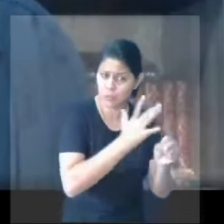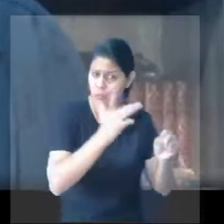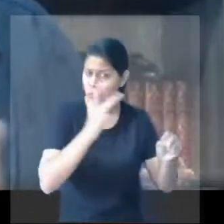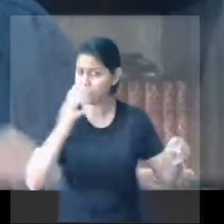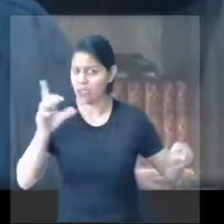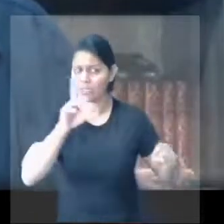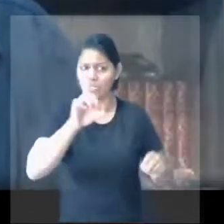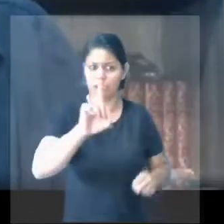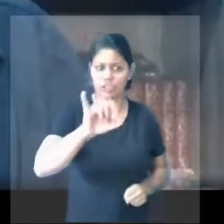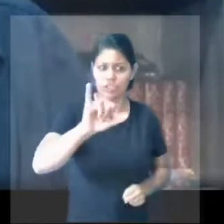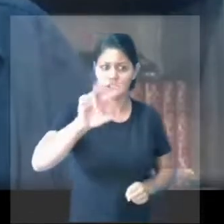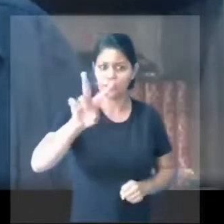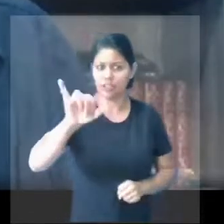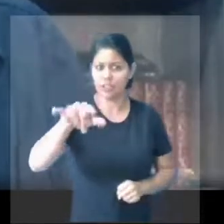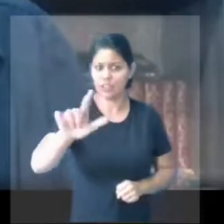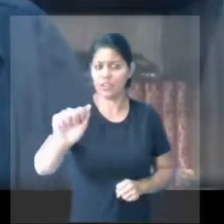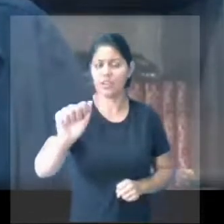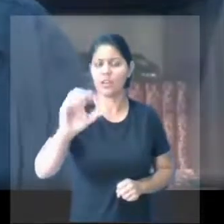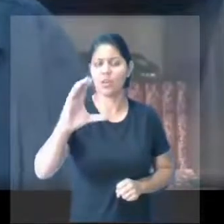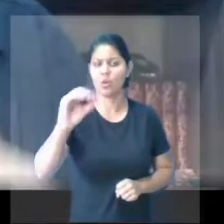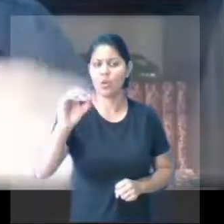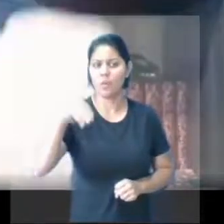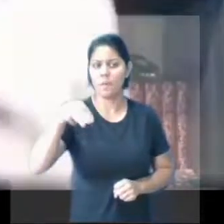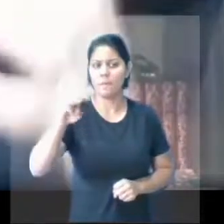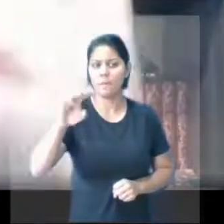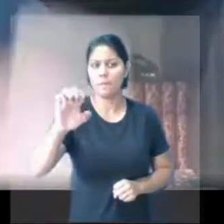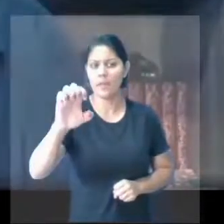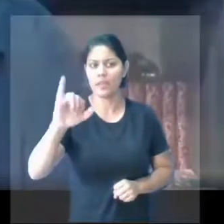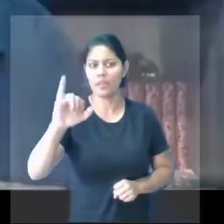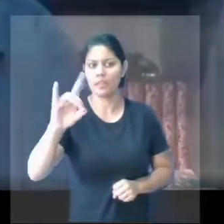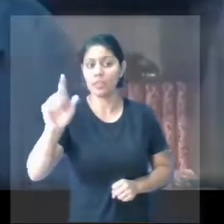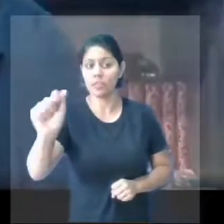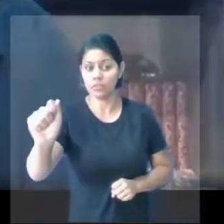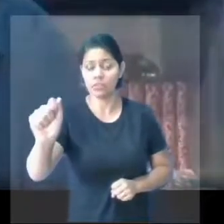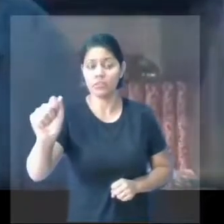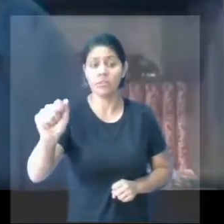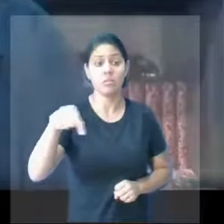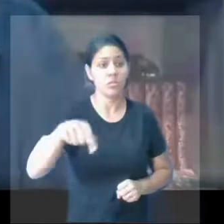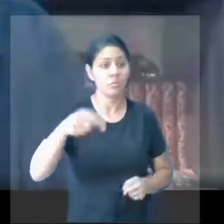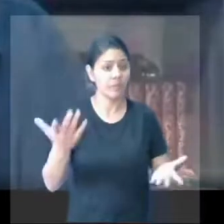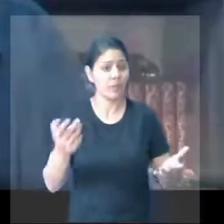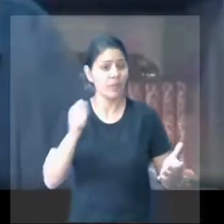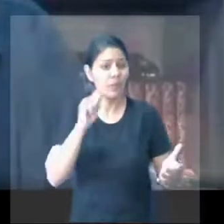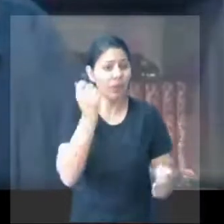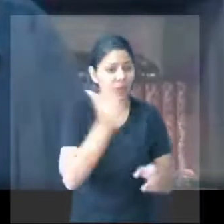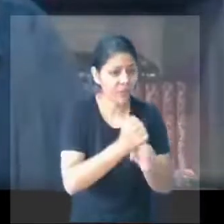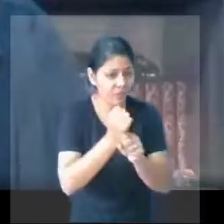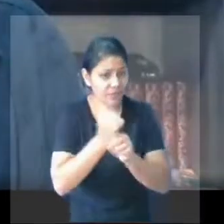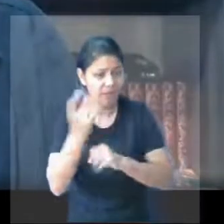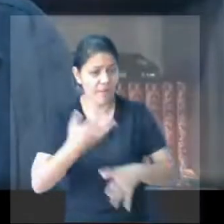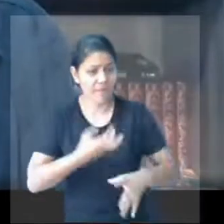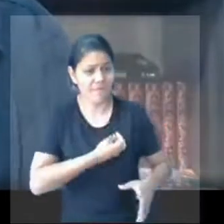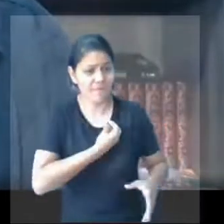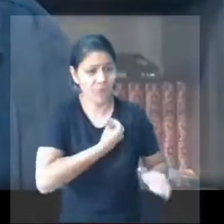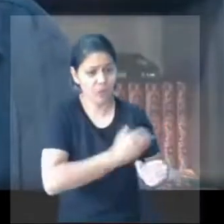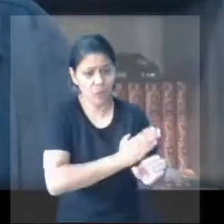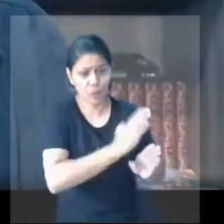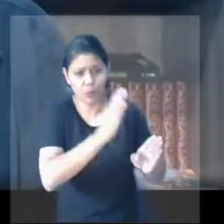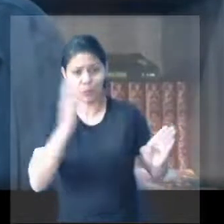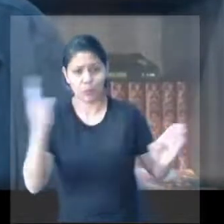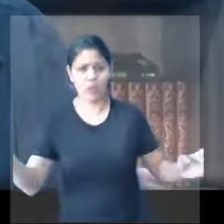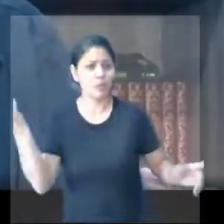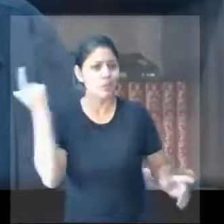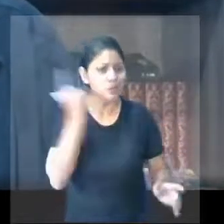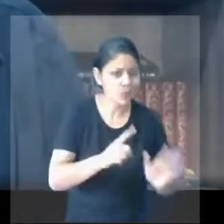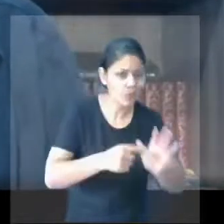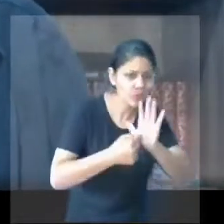né? E tantos outros autores demoraram anos para colocar ali sua obra-prima, formar uma obra que se tornasse digna do seu